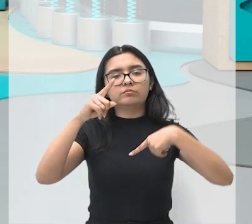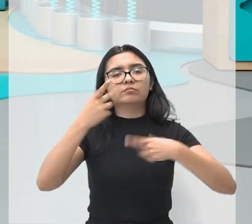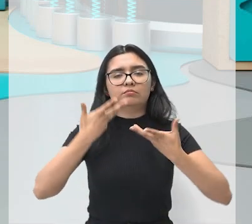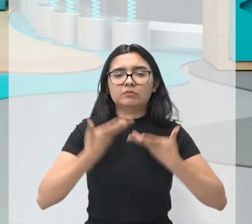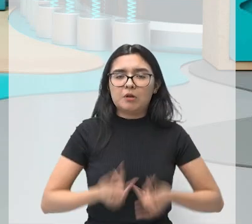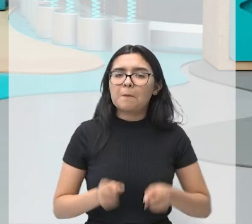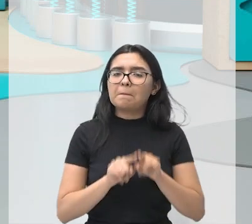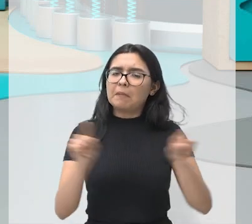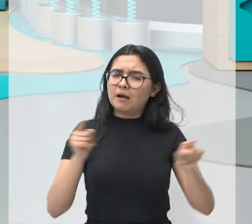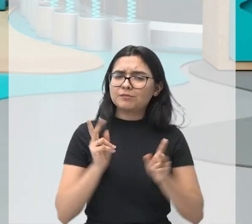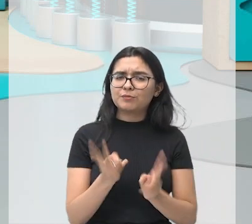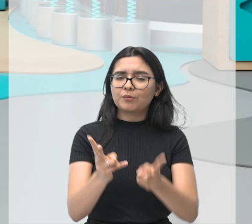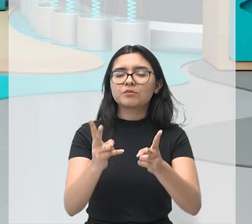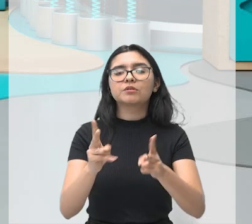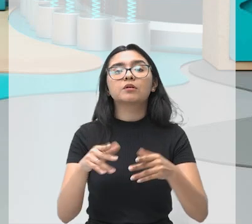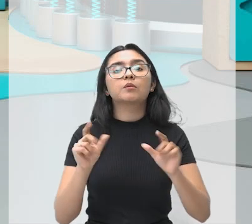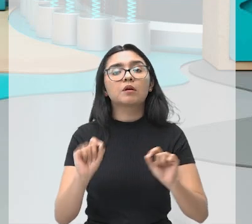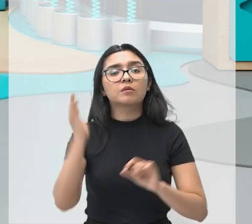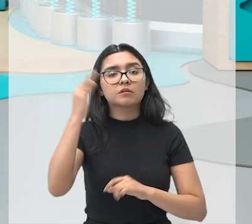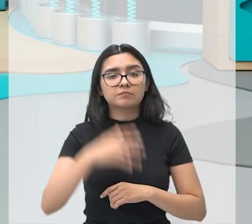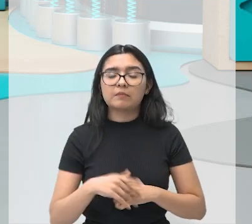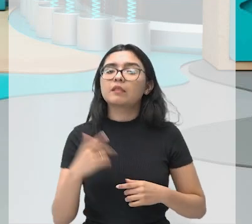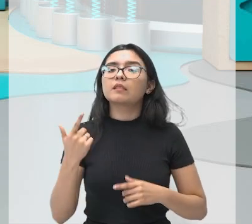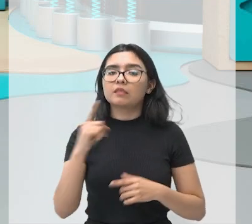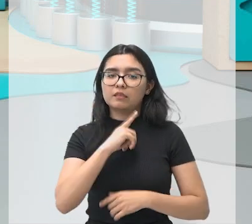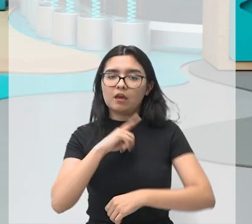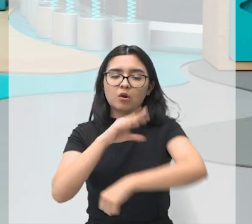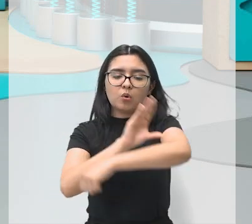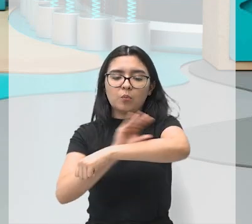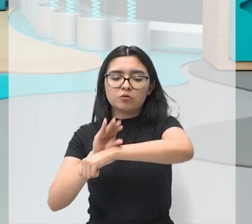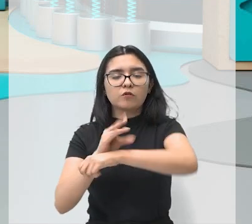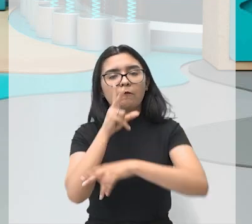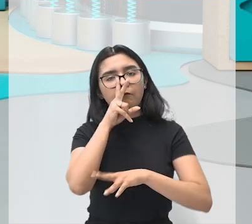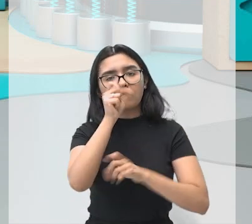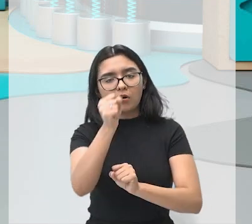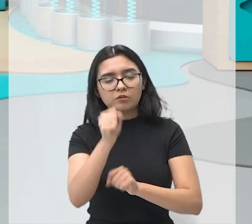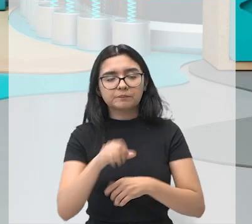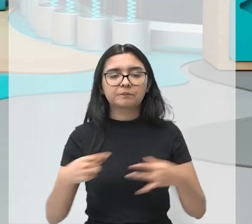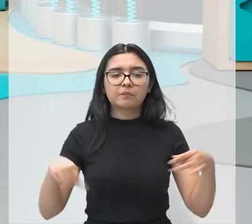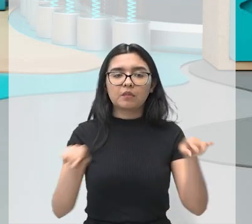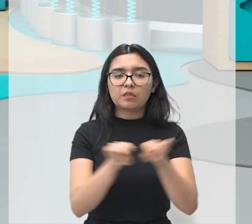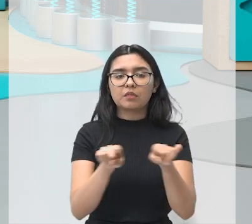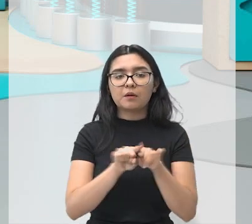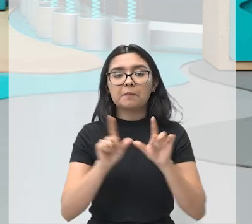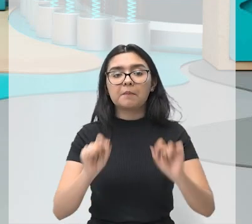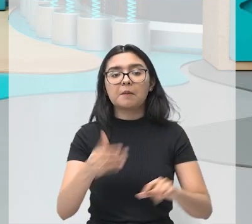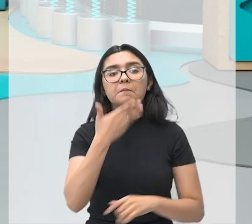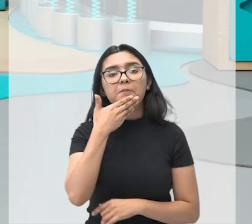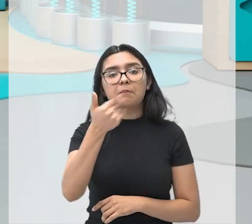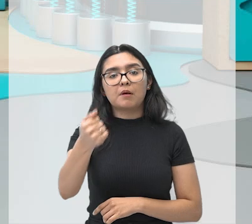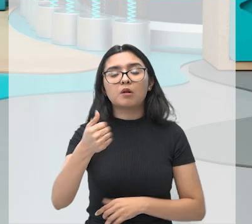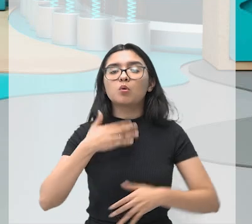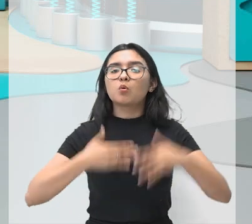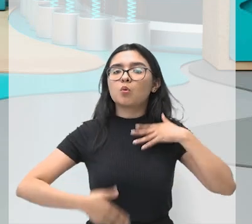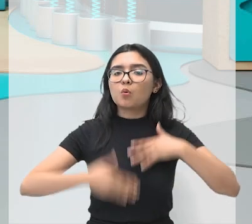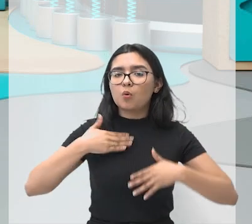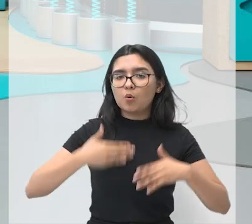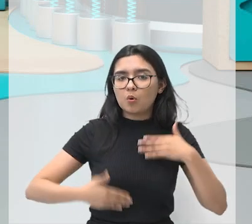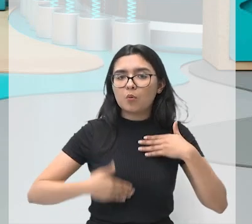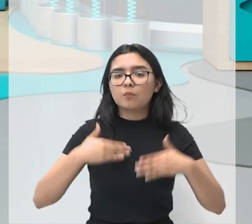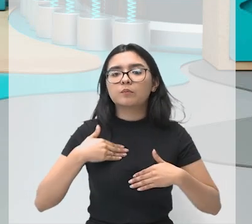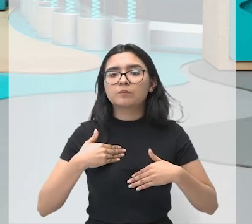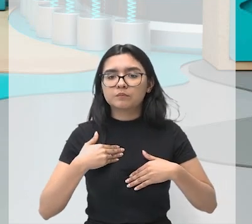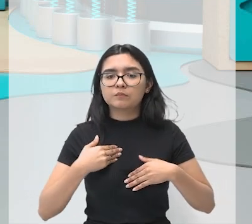cansaço e continua, a gente desenvolve essa resistência muscular. Isso promove também uma melhora no condicionamento físico